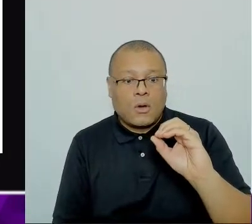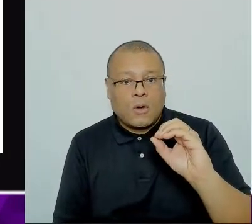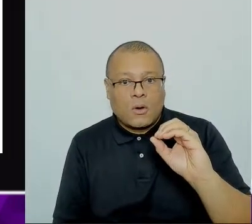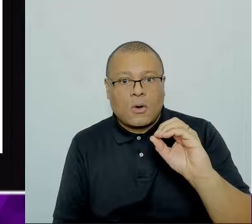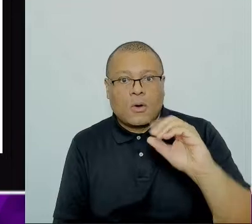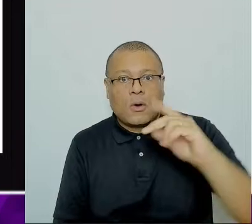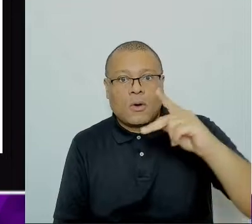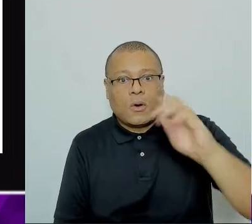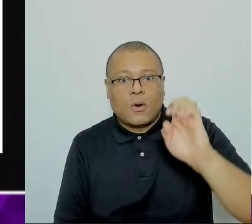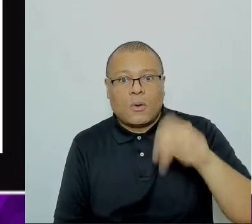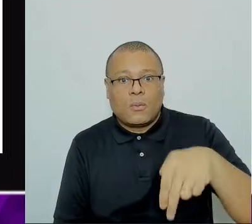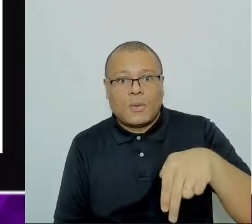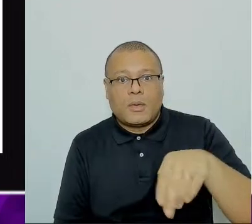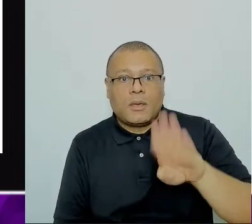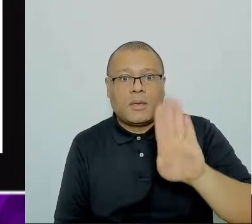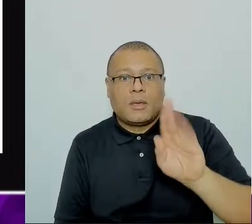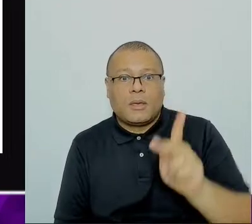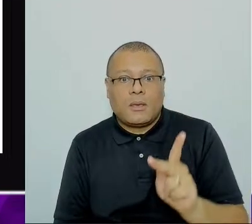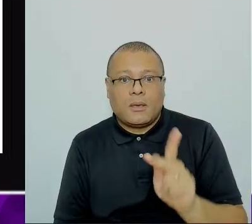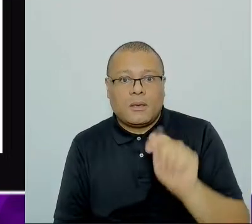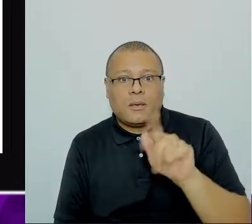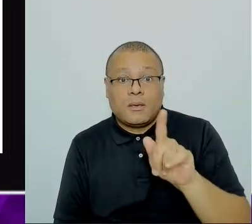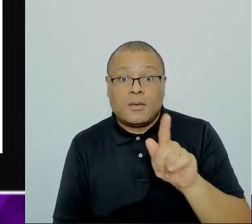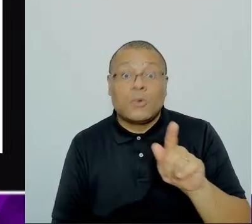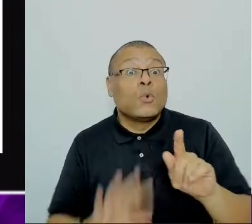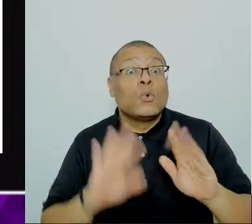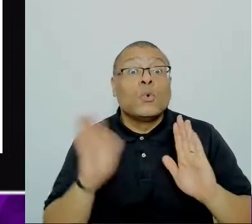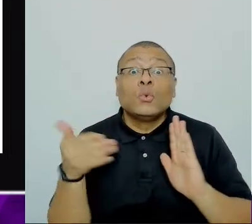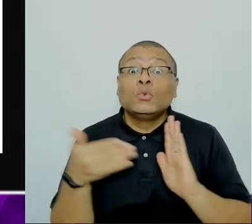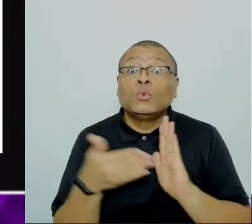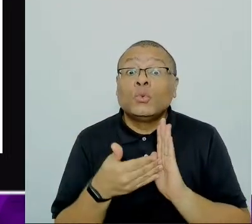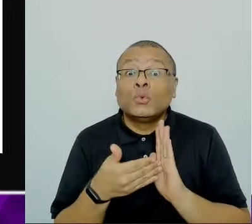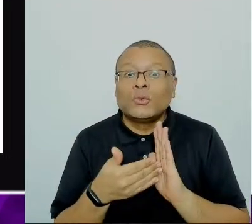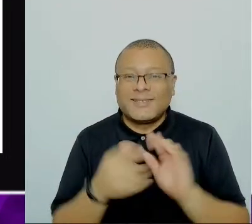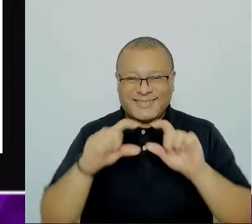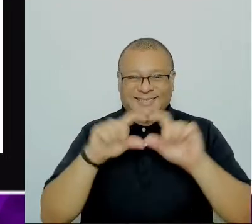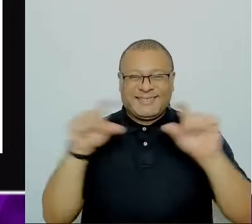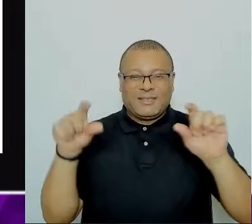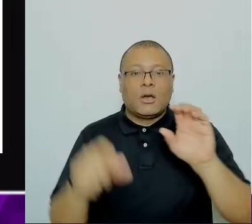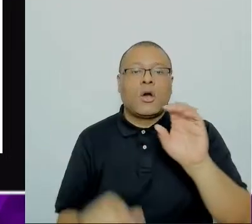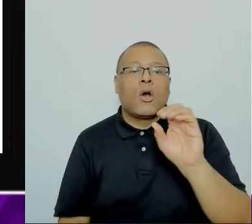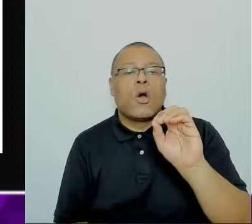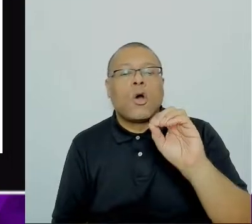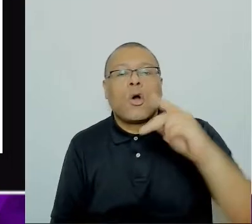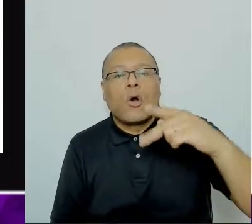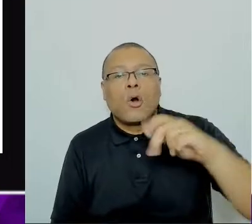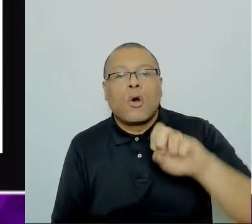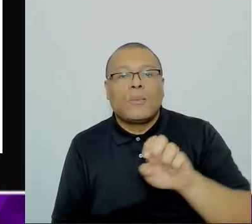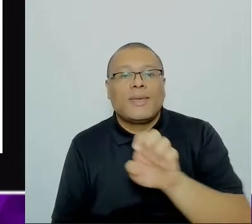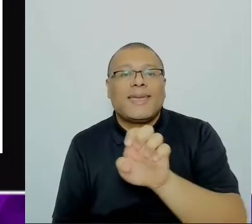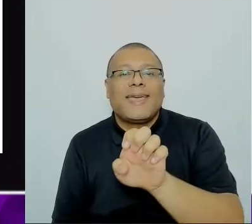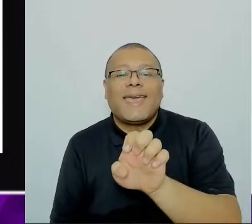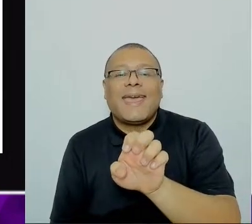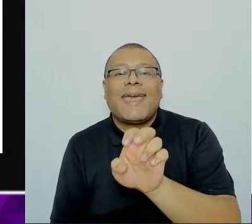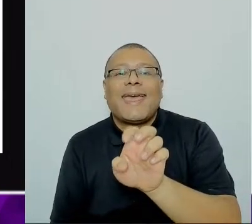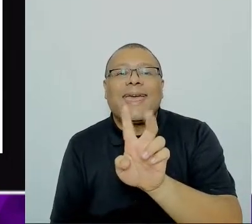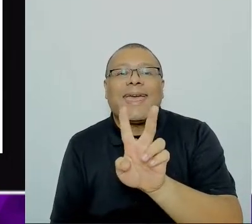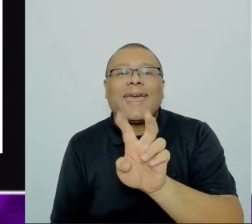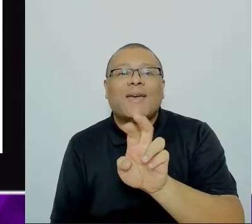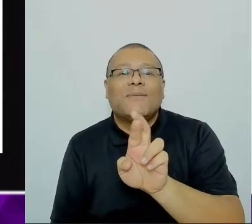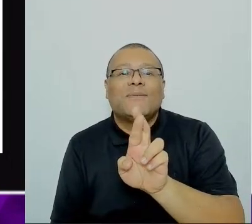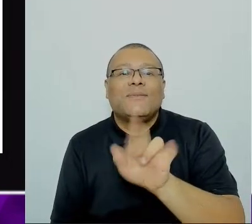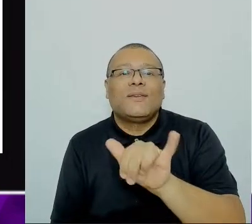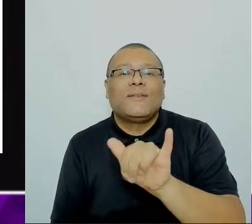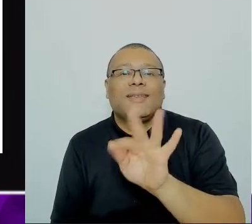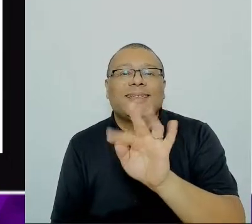falei para vocês, olhem o Open Everything. Veio ali do meu artigo que eu escrevi, que sim, dá para a gente pensar no Open